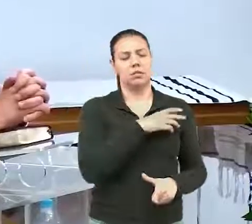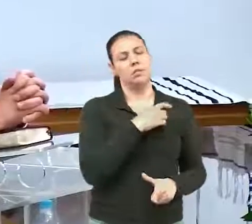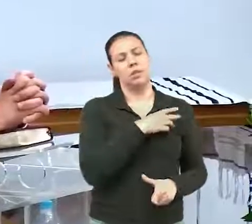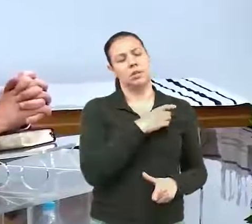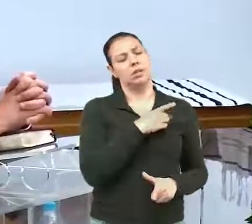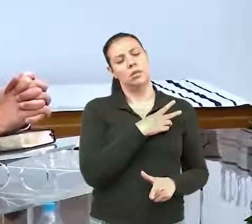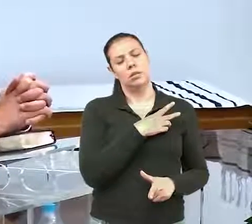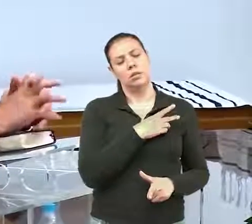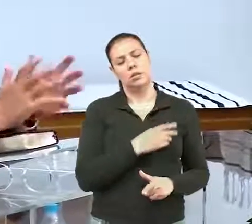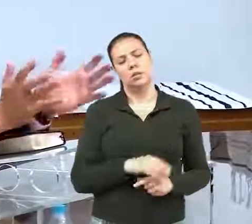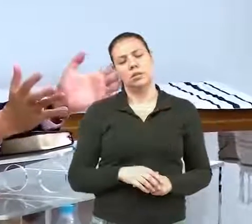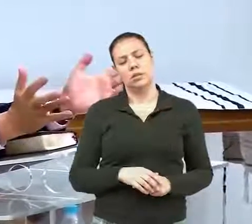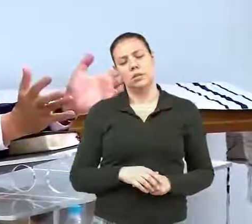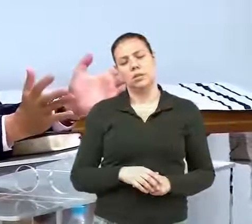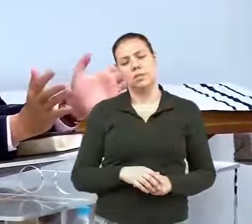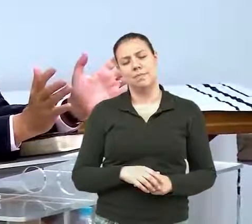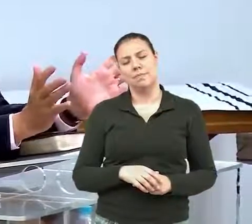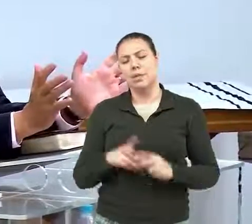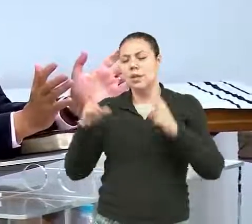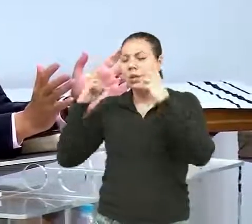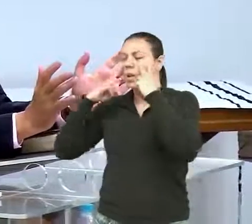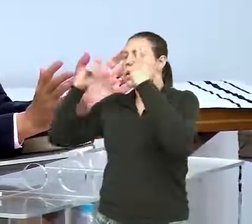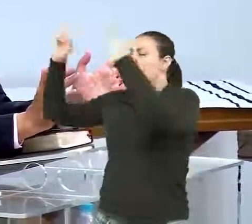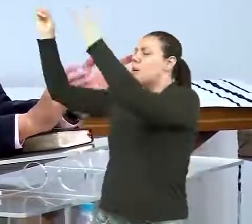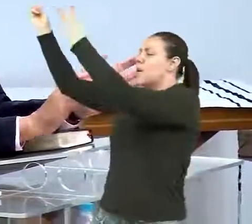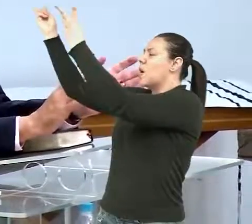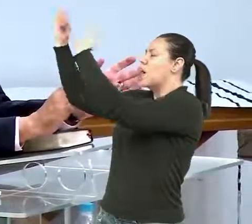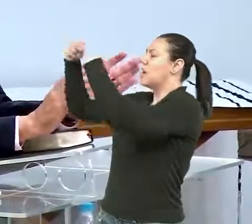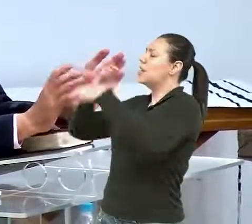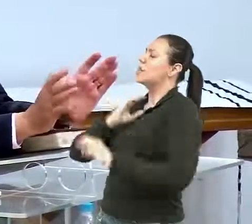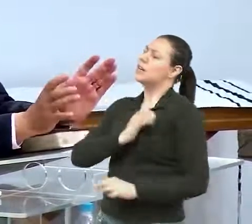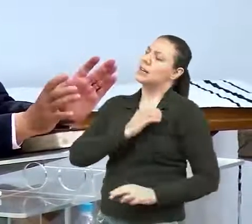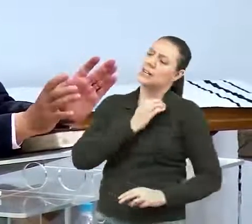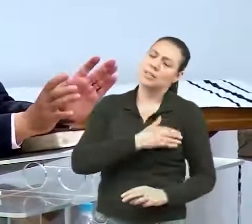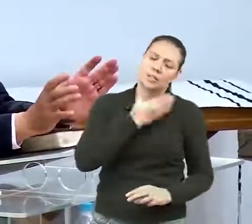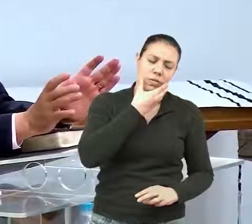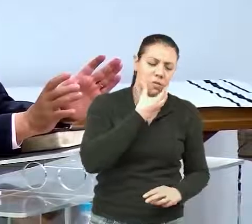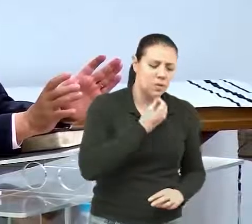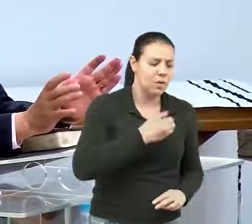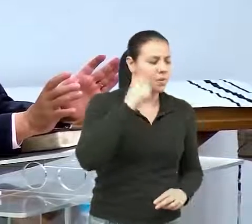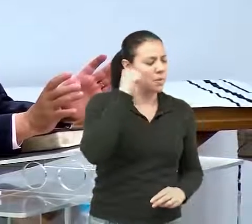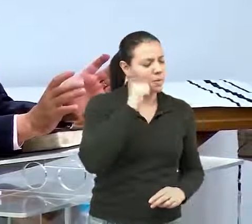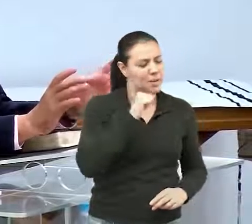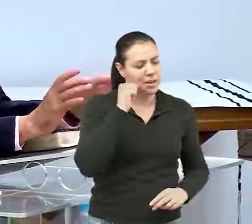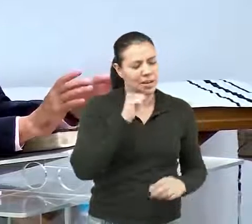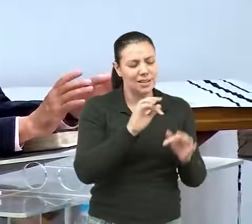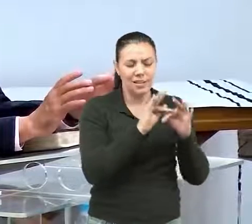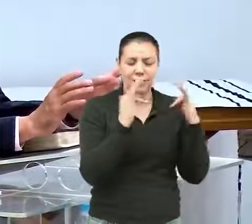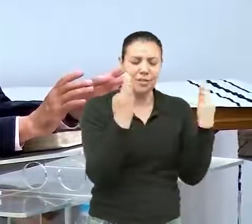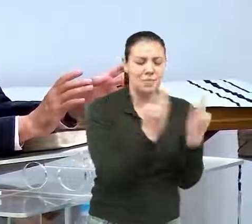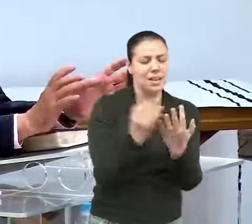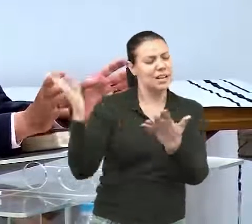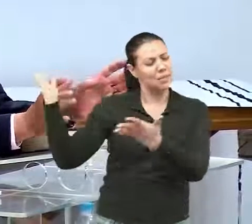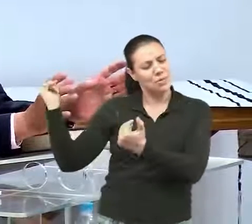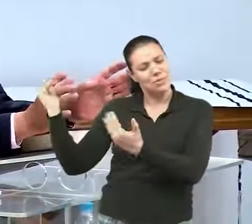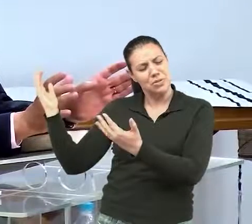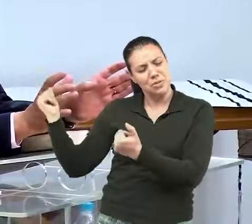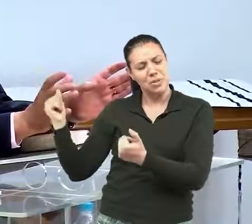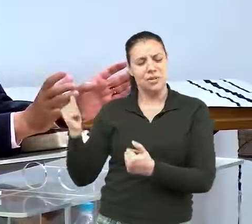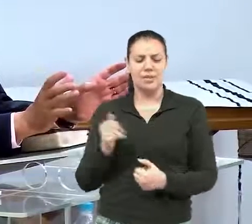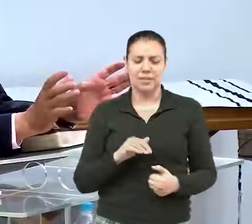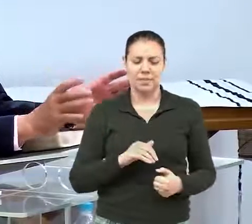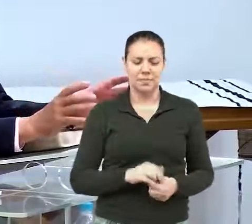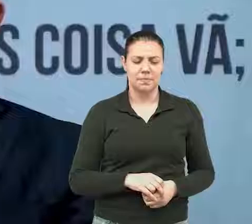Então, Senhor, olha para o coração daquele homem, daquela mulher, daquele jovem, daquela